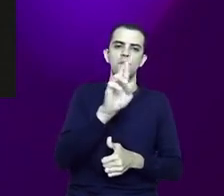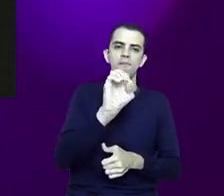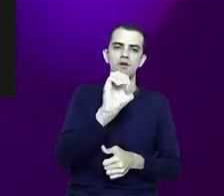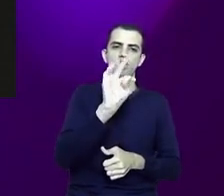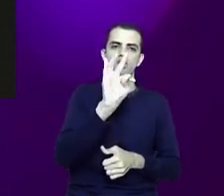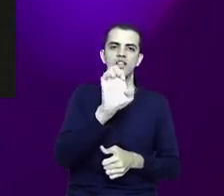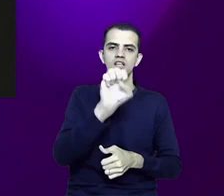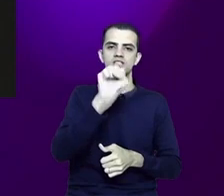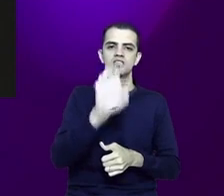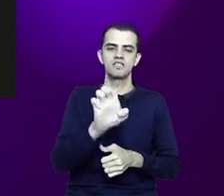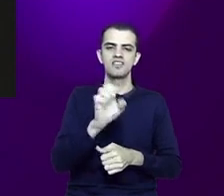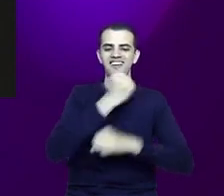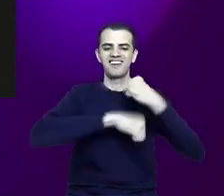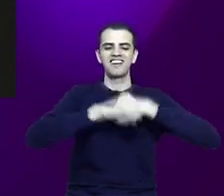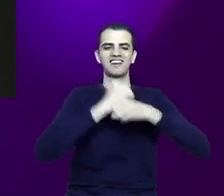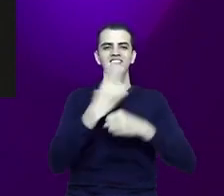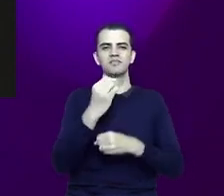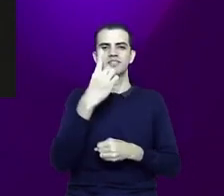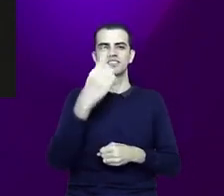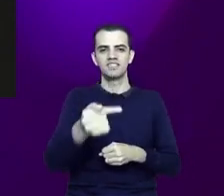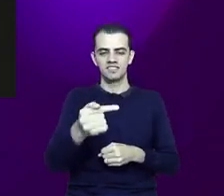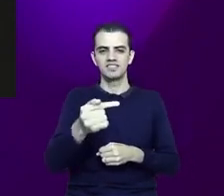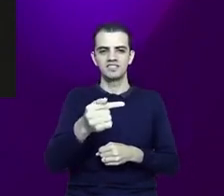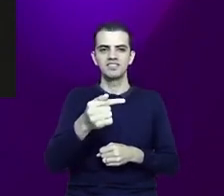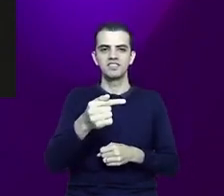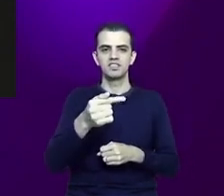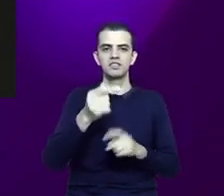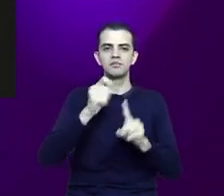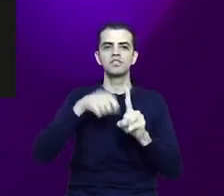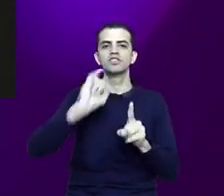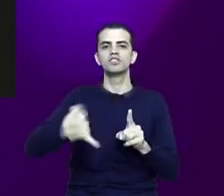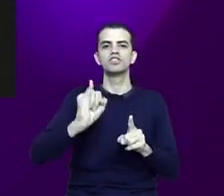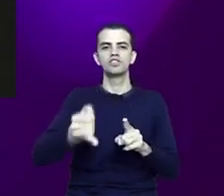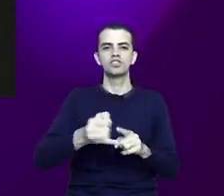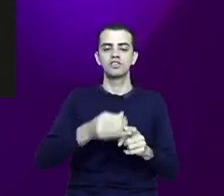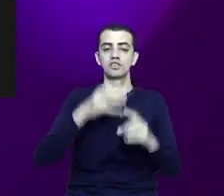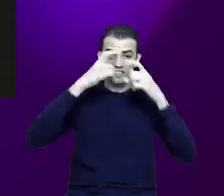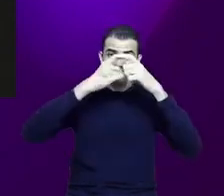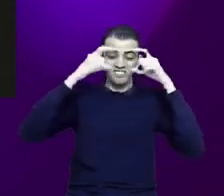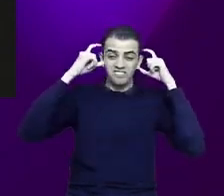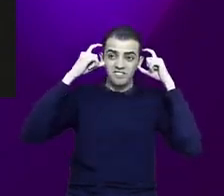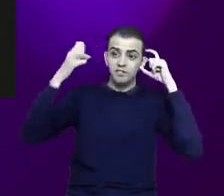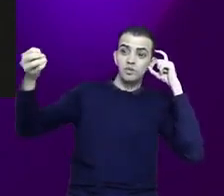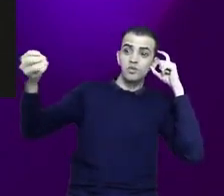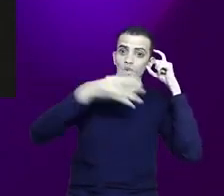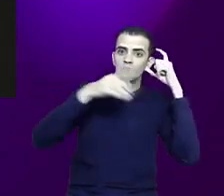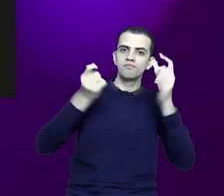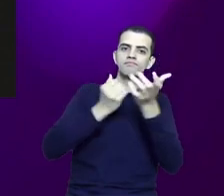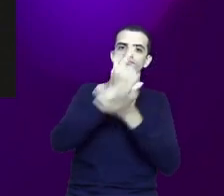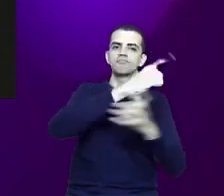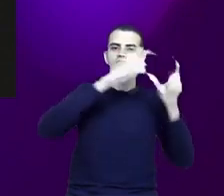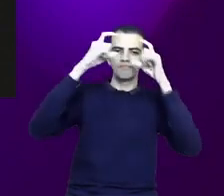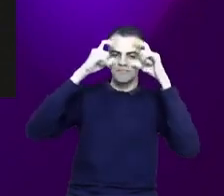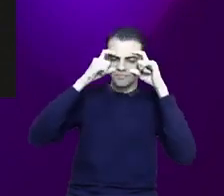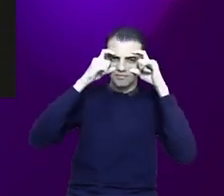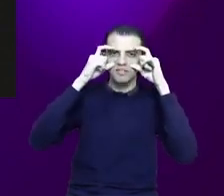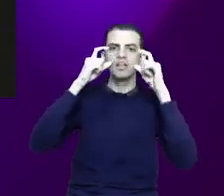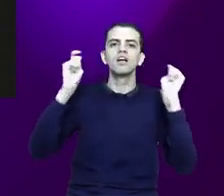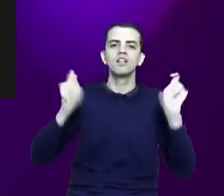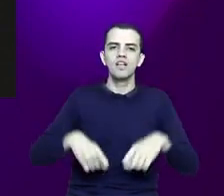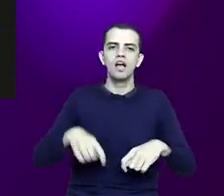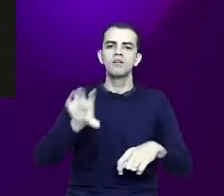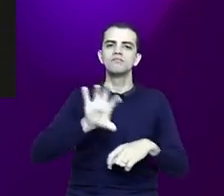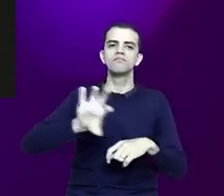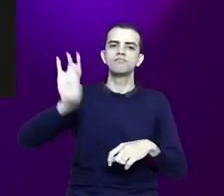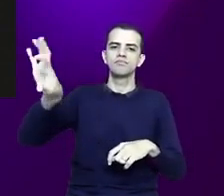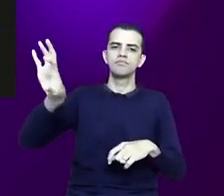em janeiro de 2017, logo que lançou o HoloLens. Então, era um caso com uma deformidade muito grande, a gente consegue posicionar o holograma para que